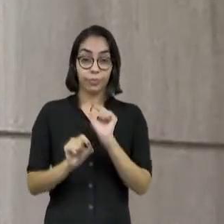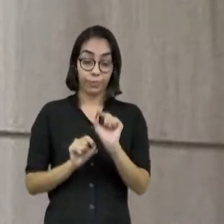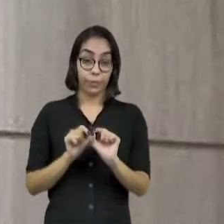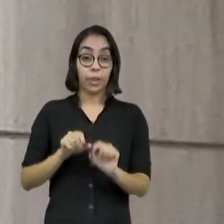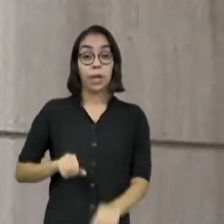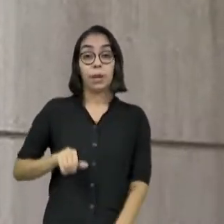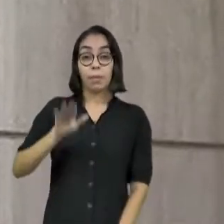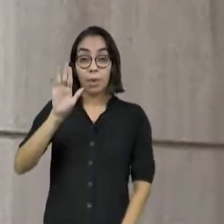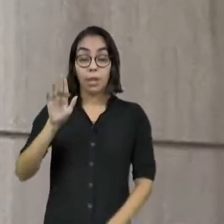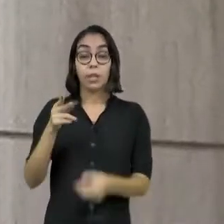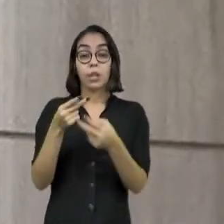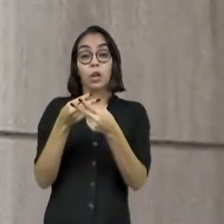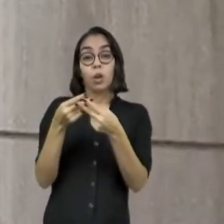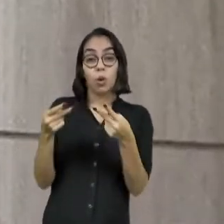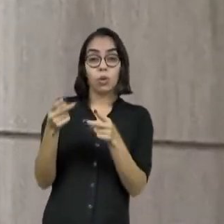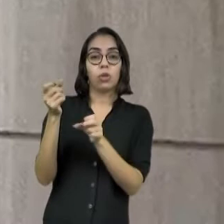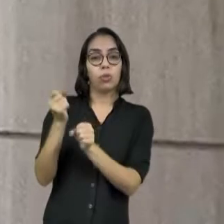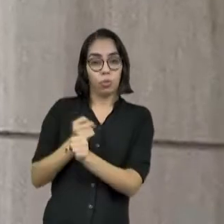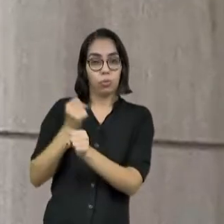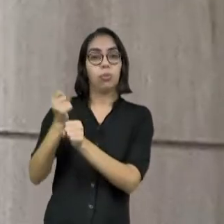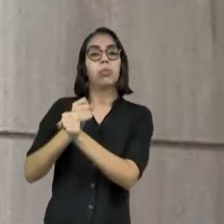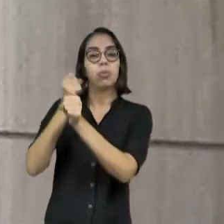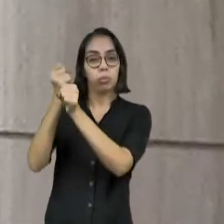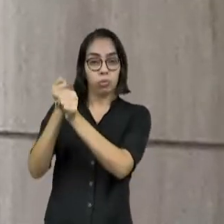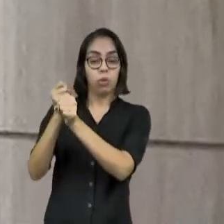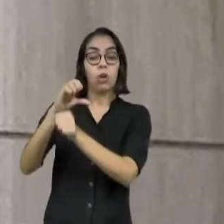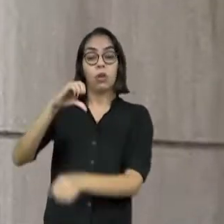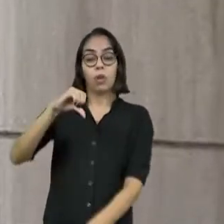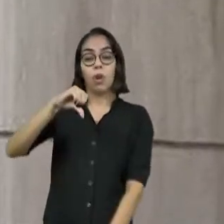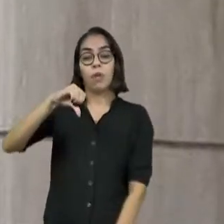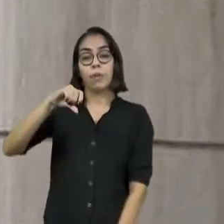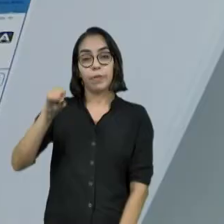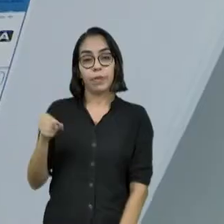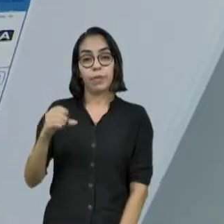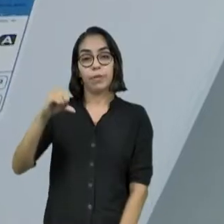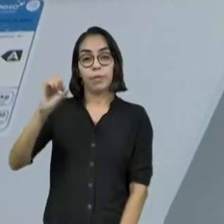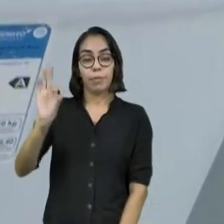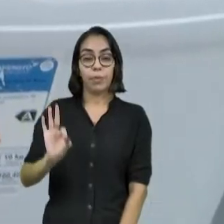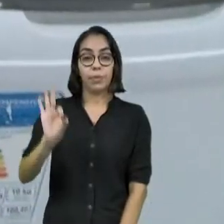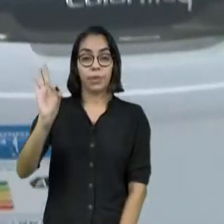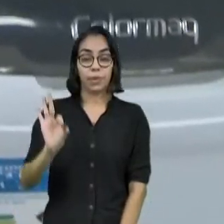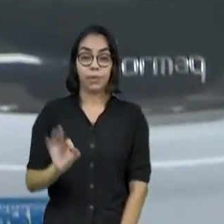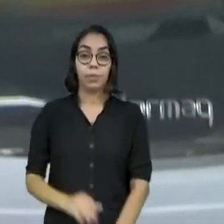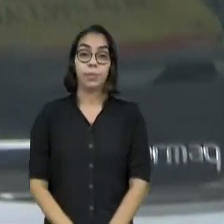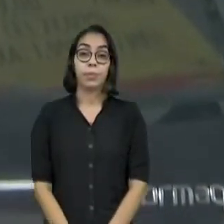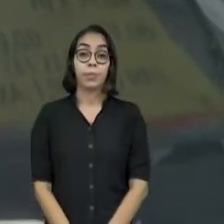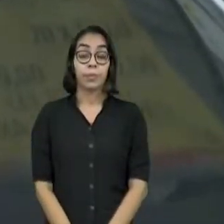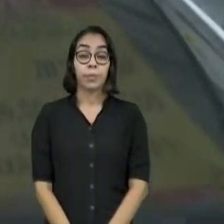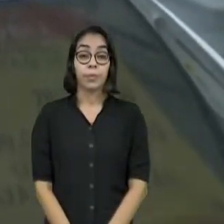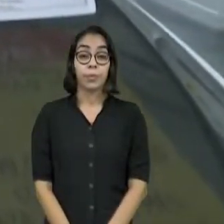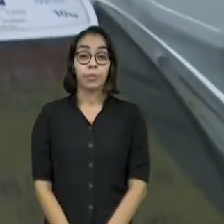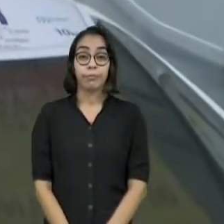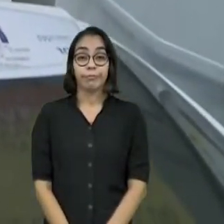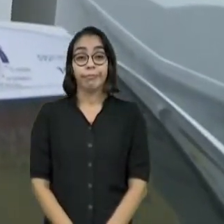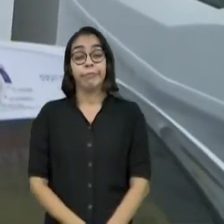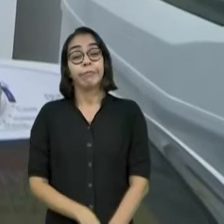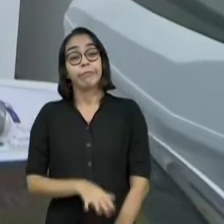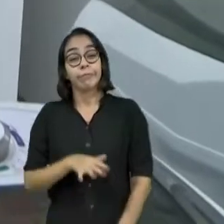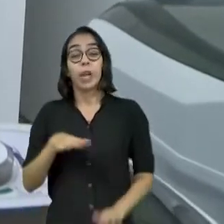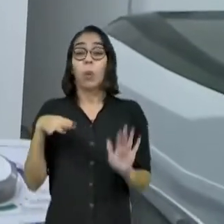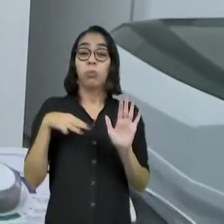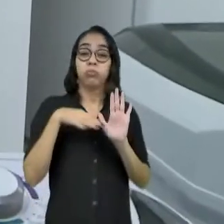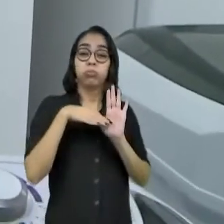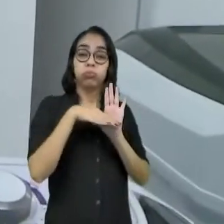de construção, que cresceu 9,9%. O segmento com o pior resultado no comércio